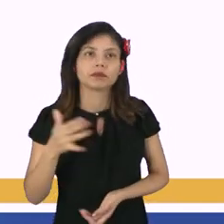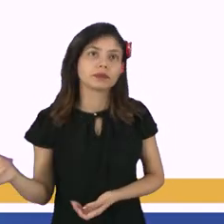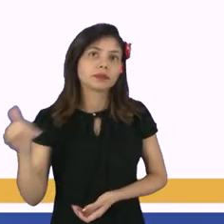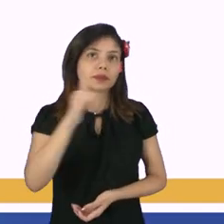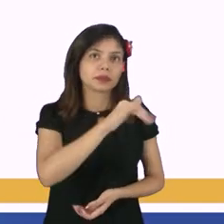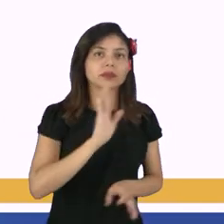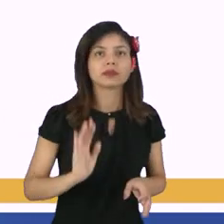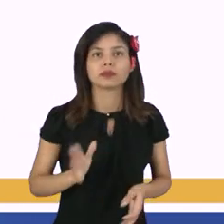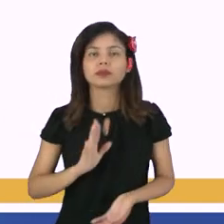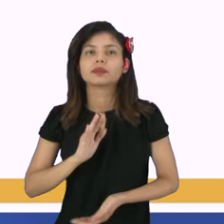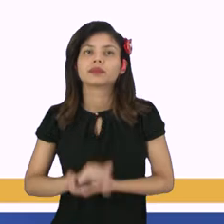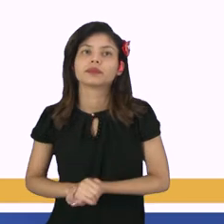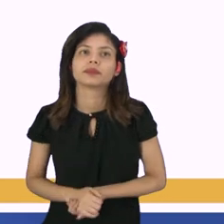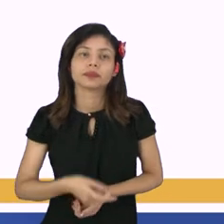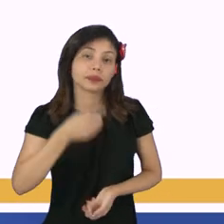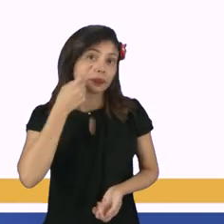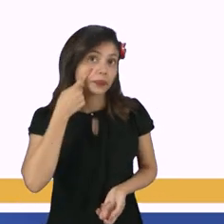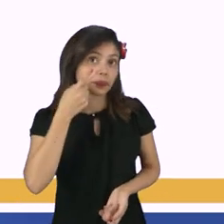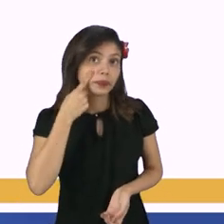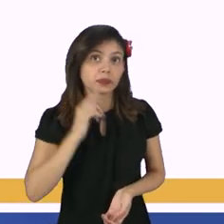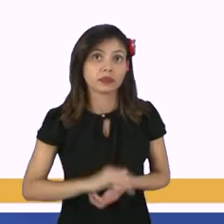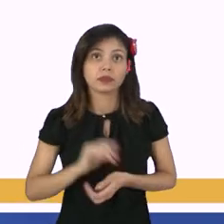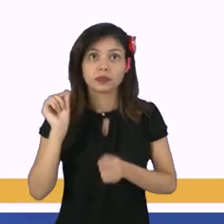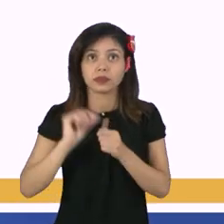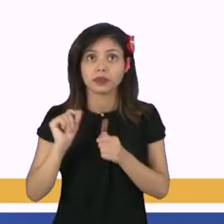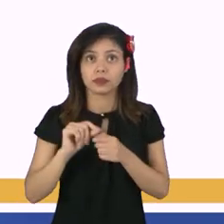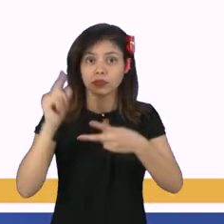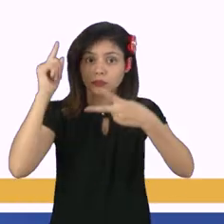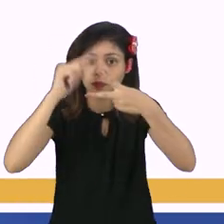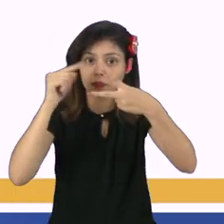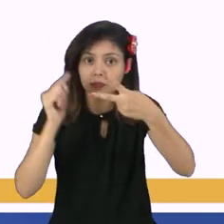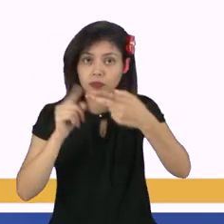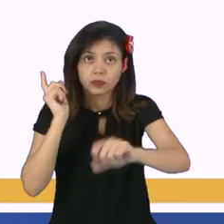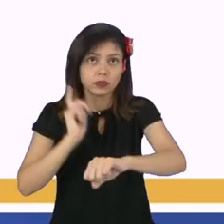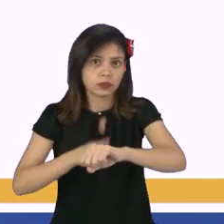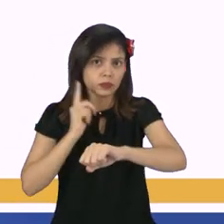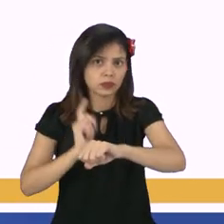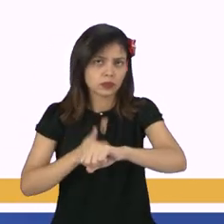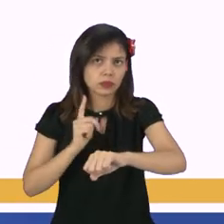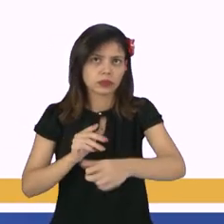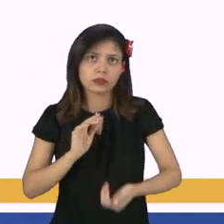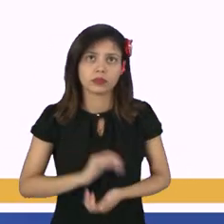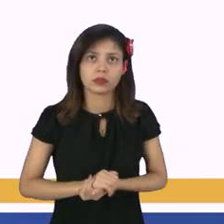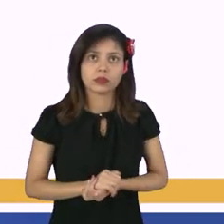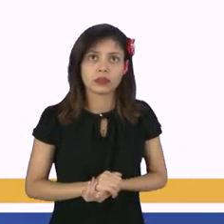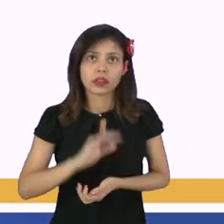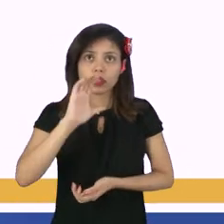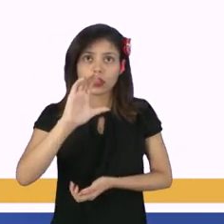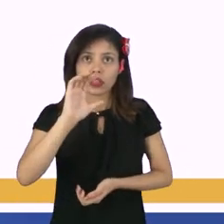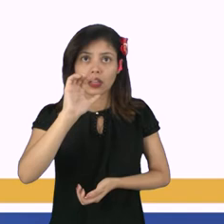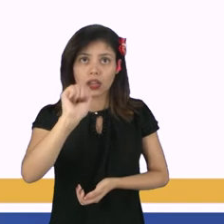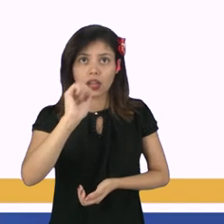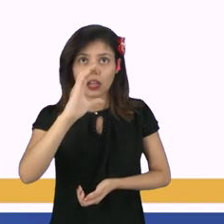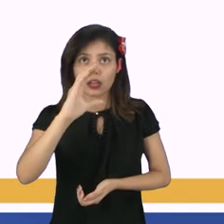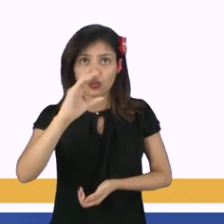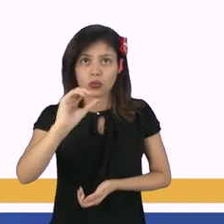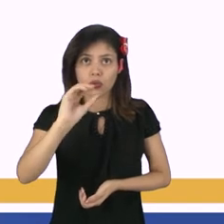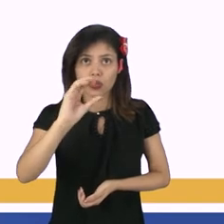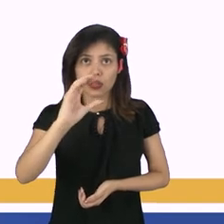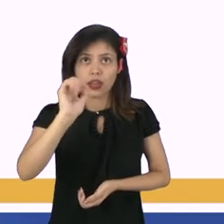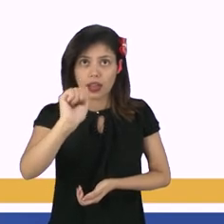viajou né Observe que um silo é formado por dois sólidos geométricos acoplados né